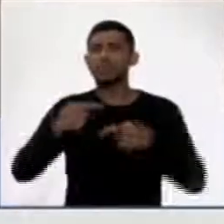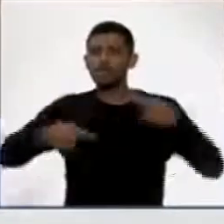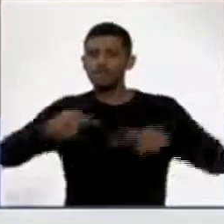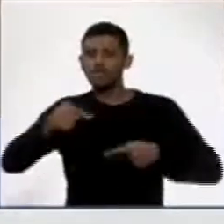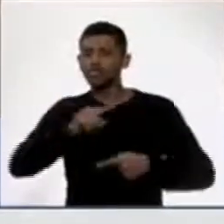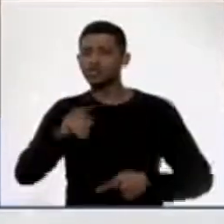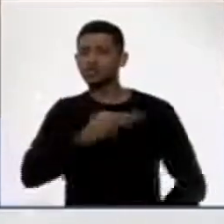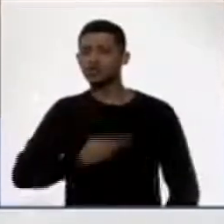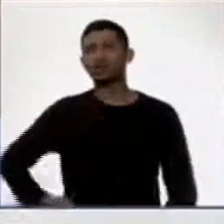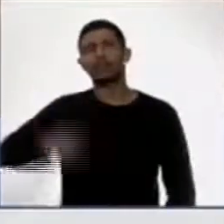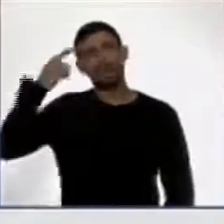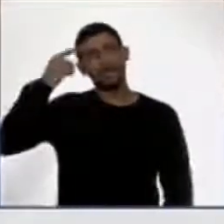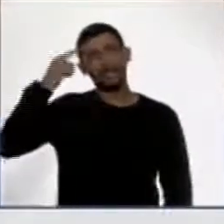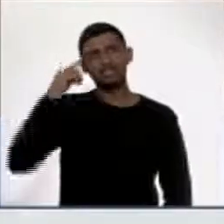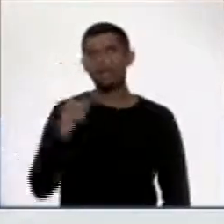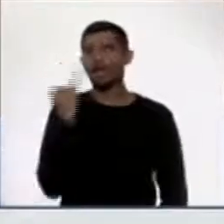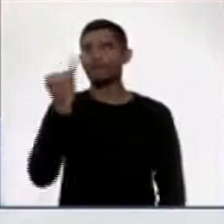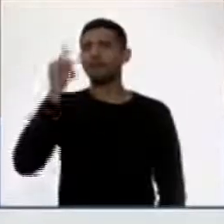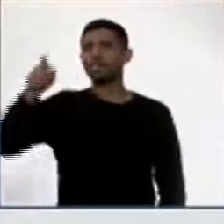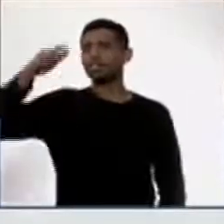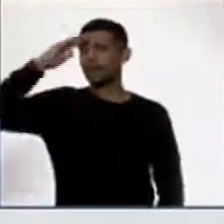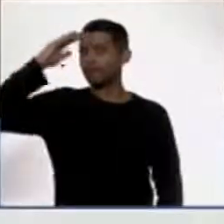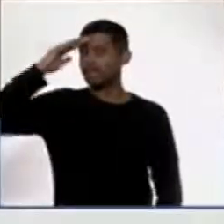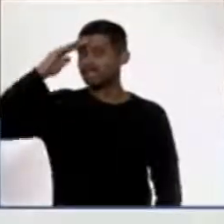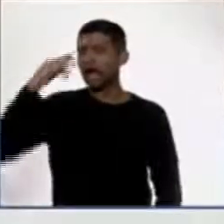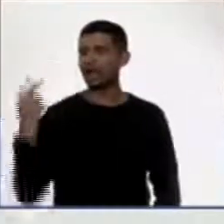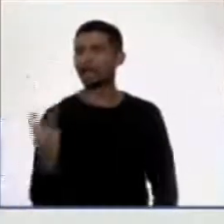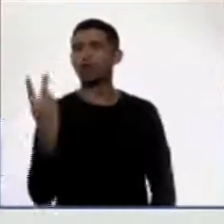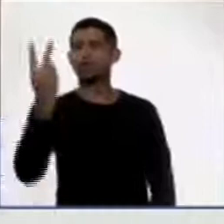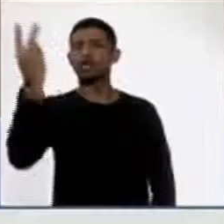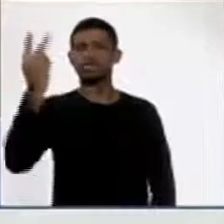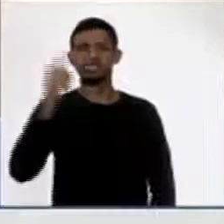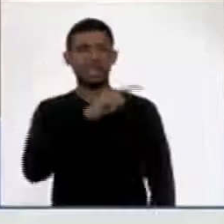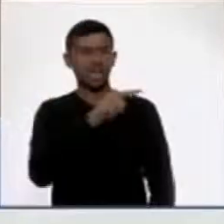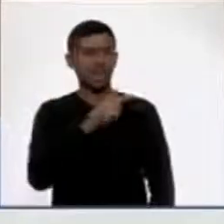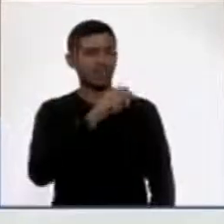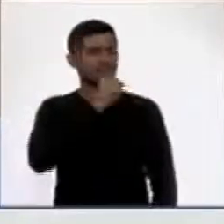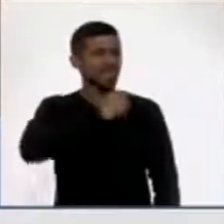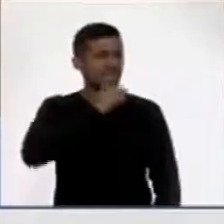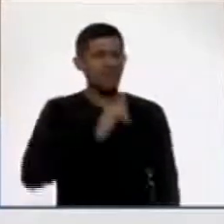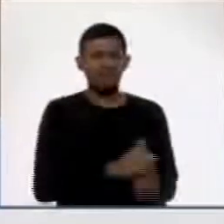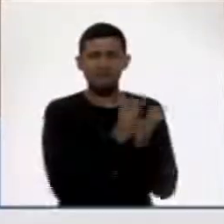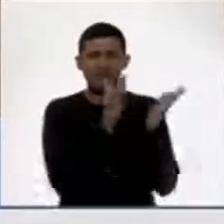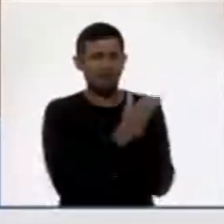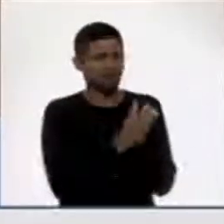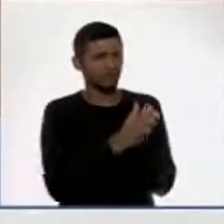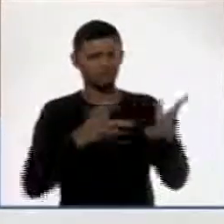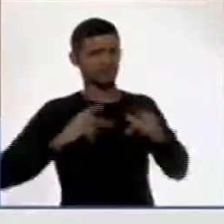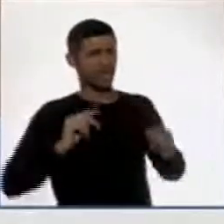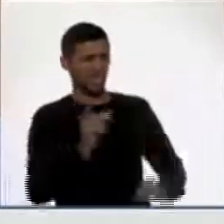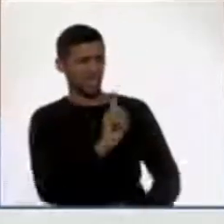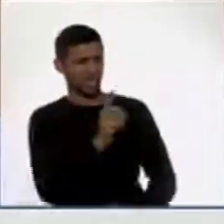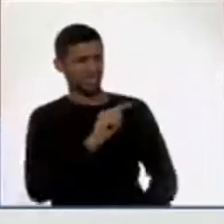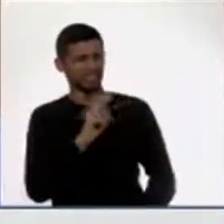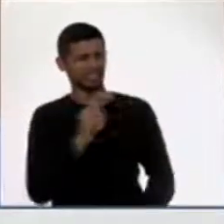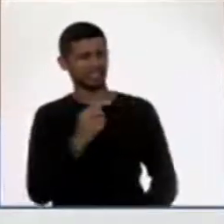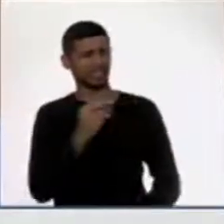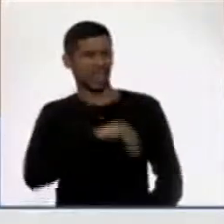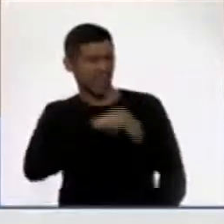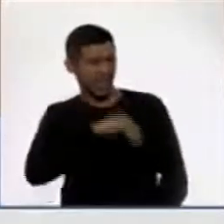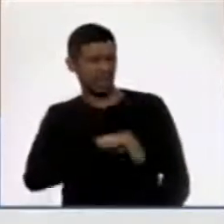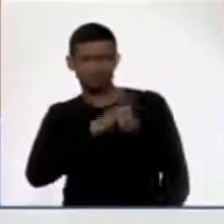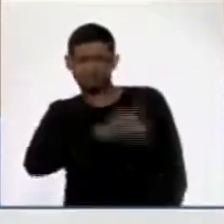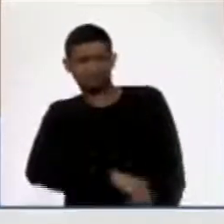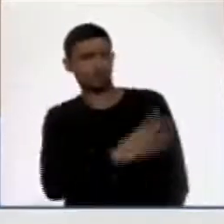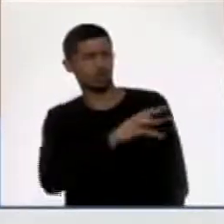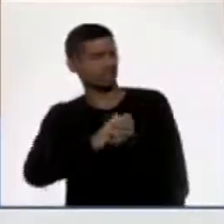a carreira militar, a valoriza. Acha que os idosos pobres não merecem sequer um salário mínimo e quer mudar